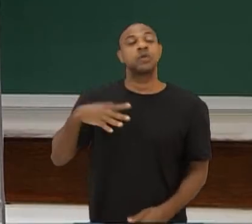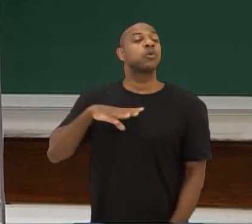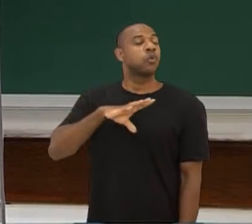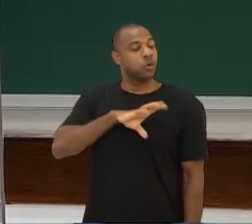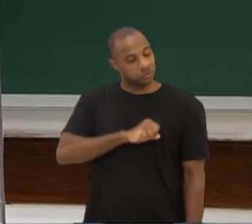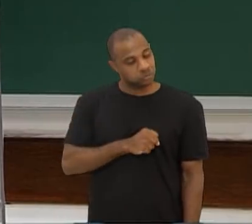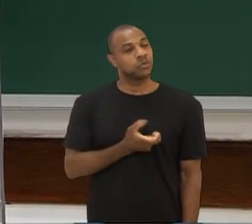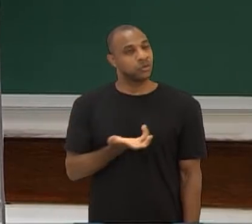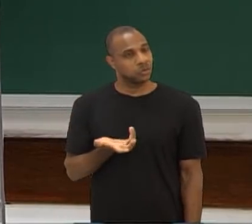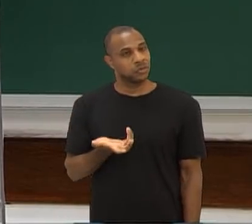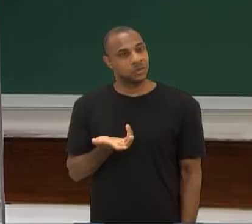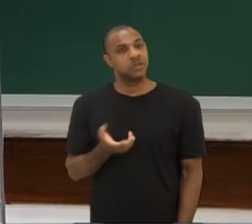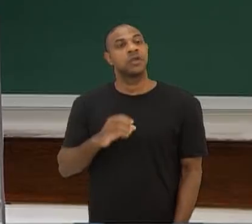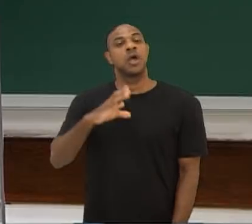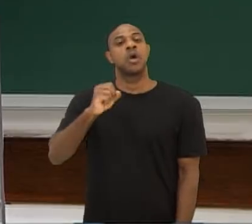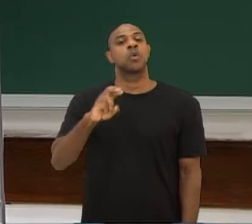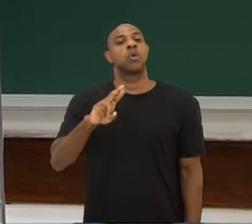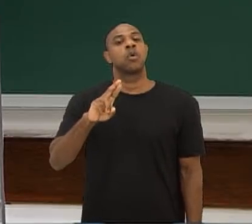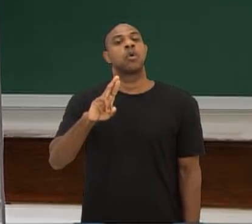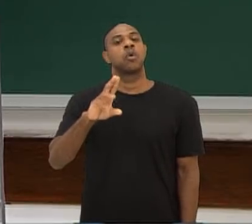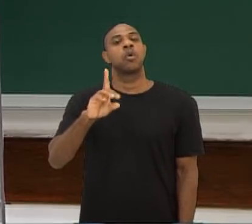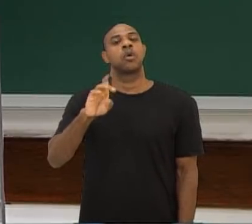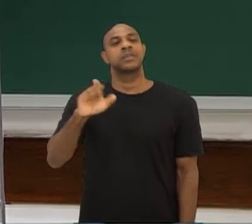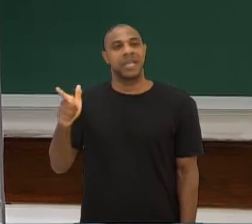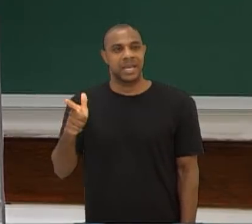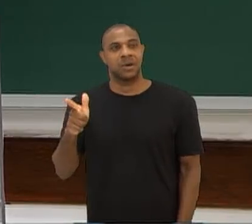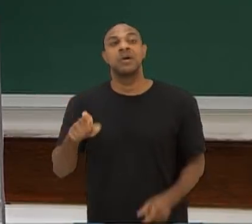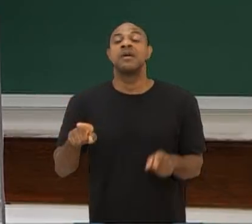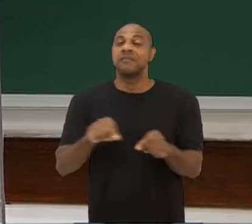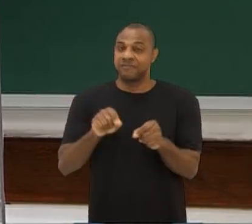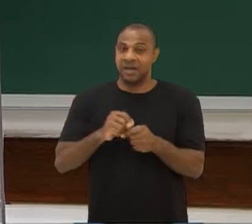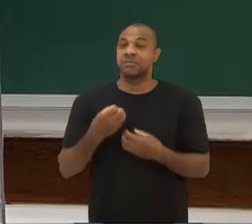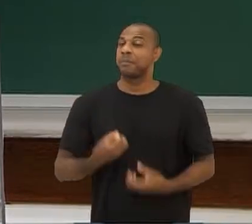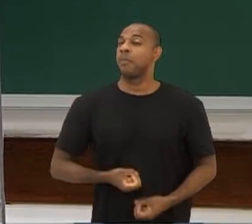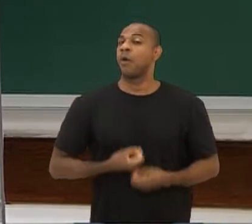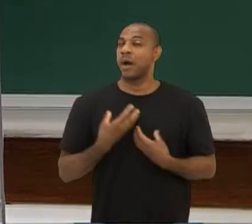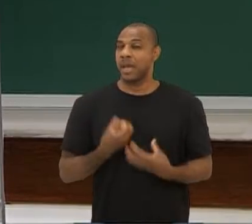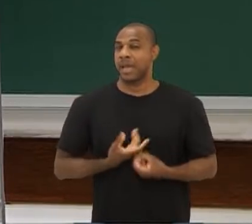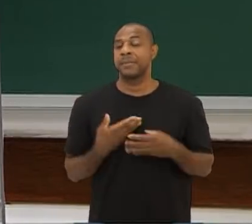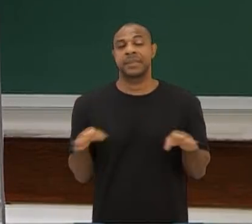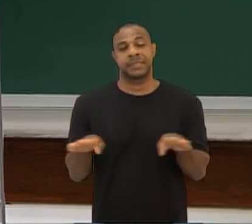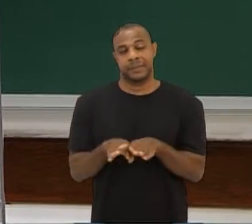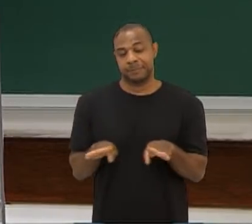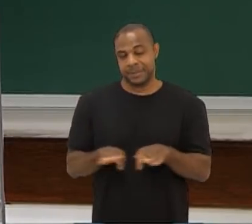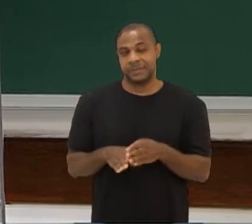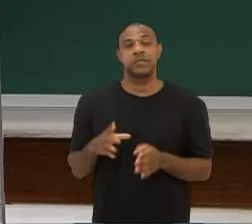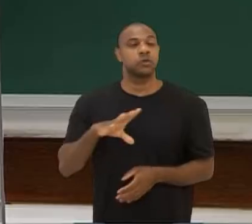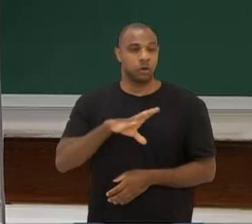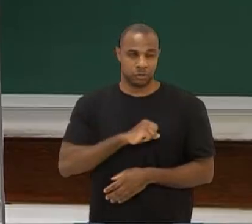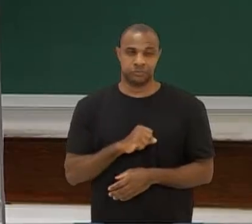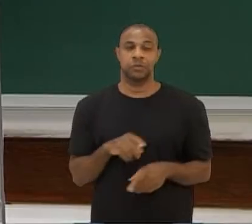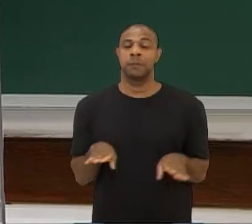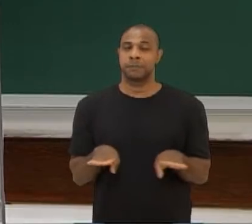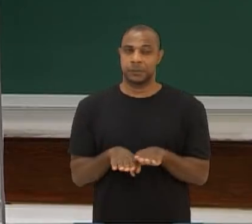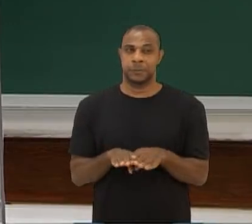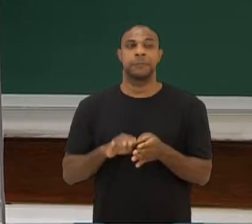cordel, produzem outro tipo de literatura também, de poema também, mas também produzem o cordel e gostam muito, né?